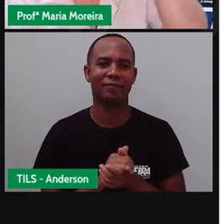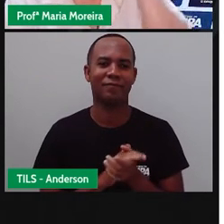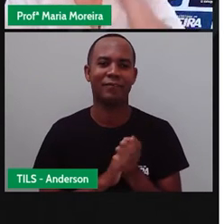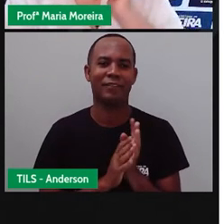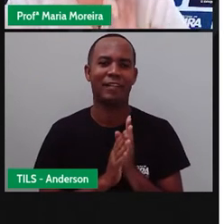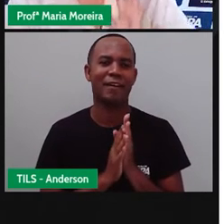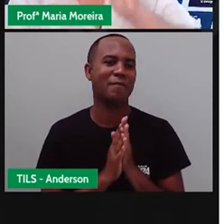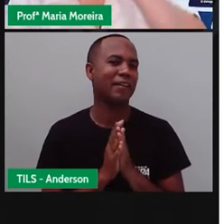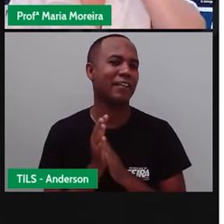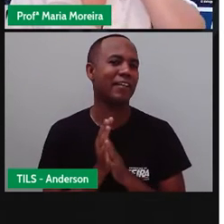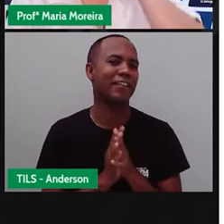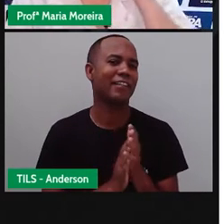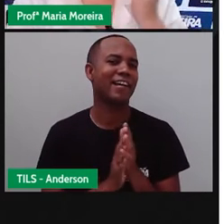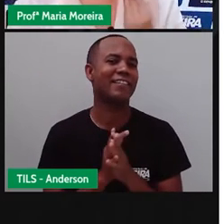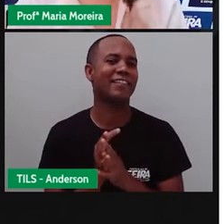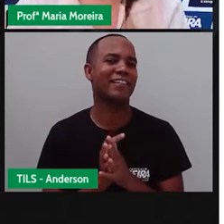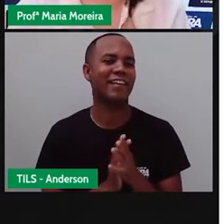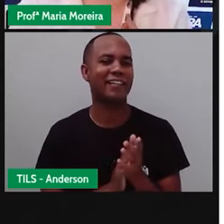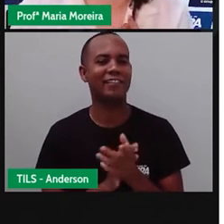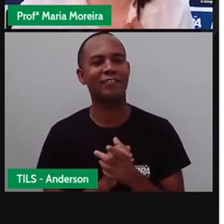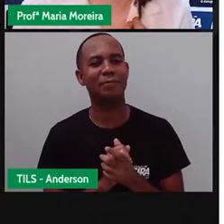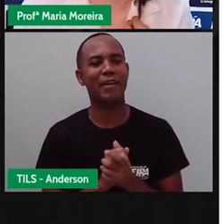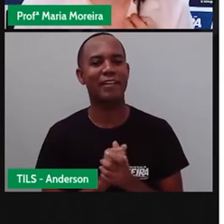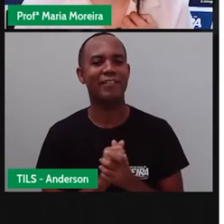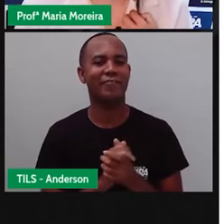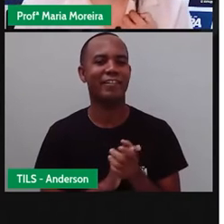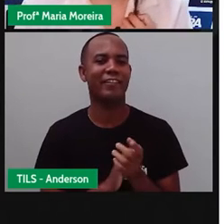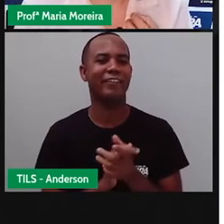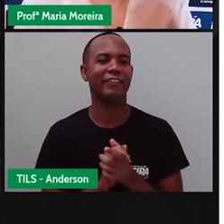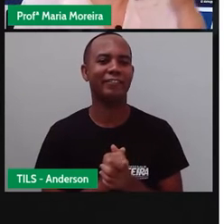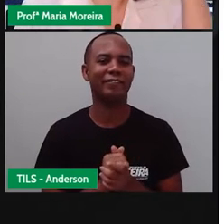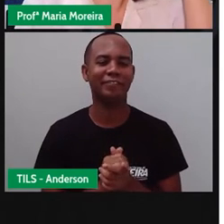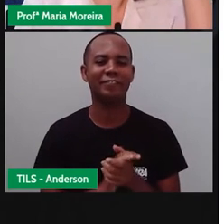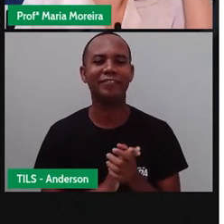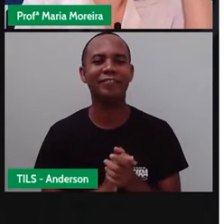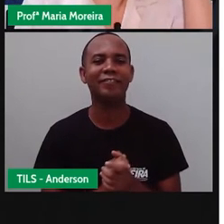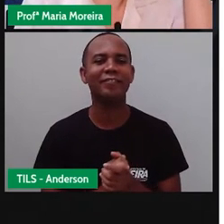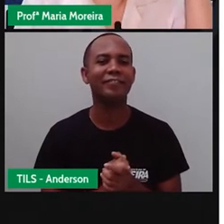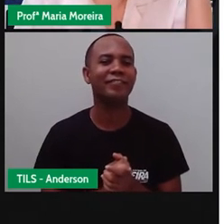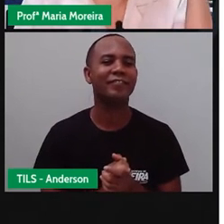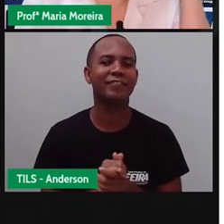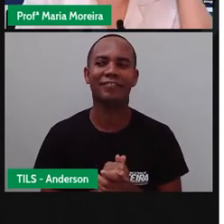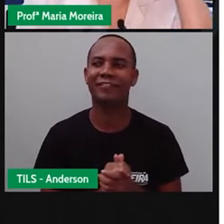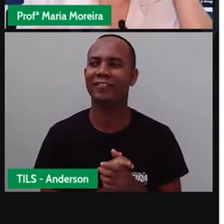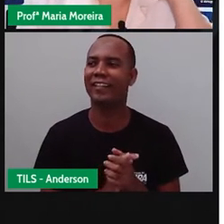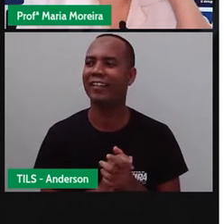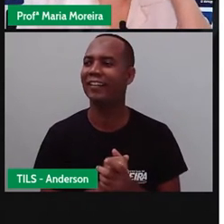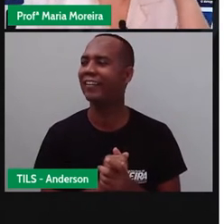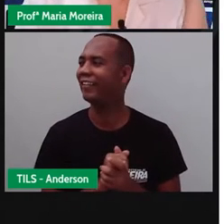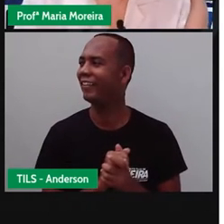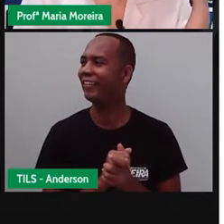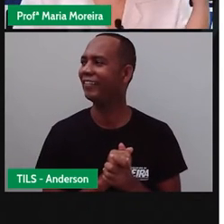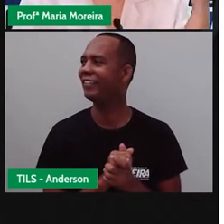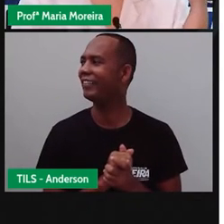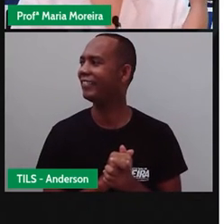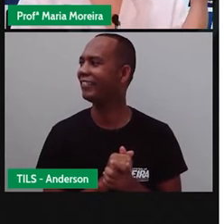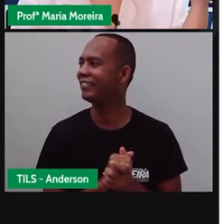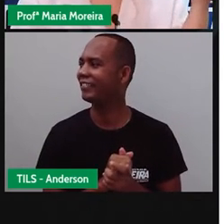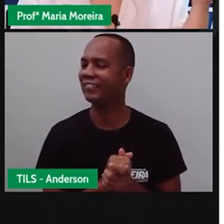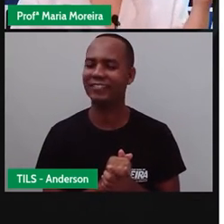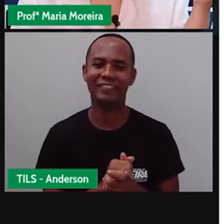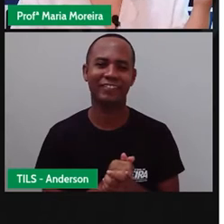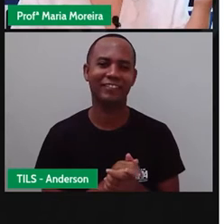Anderson para você ficar se mostrando sozinho Ah pois eu te amo vou começar usar laços de